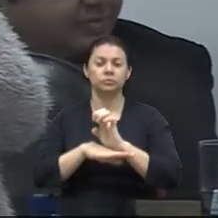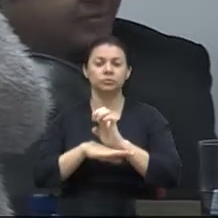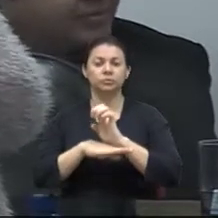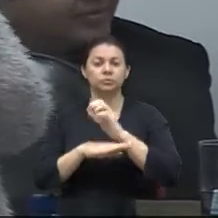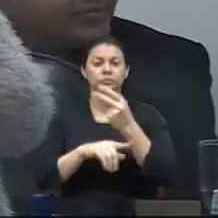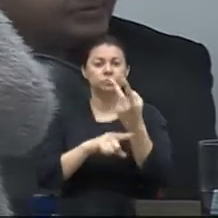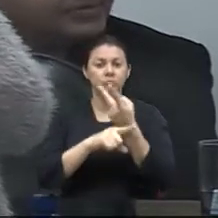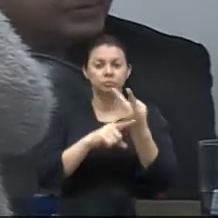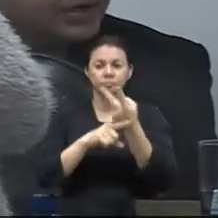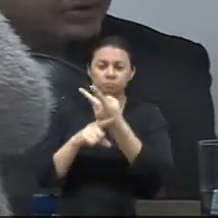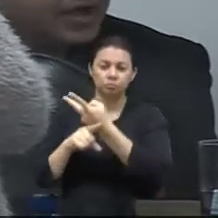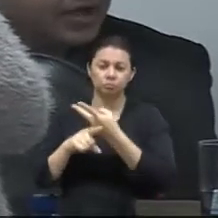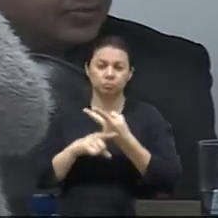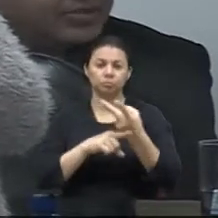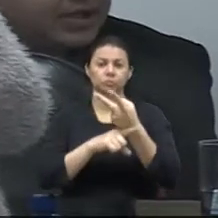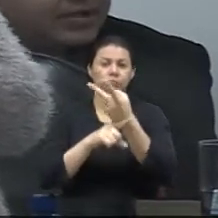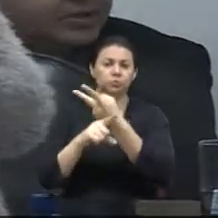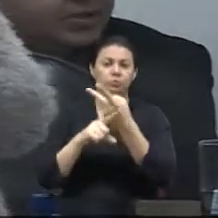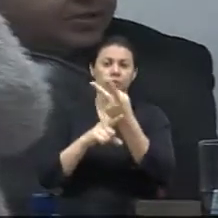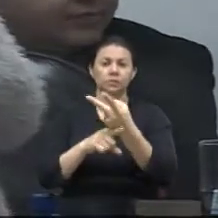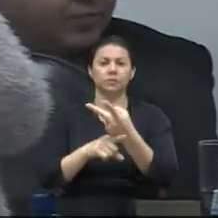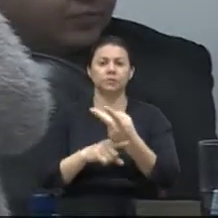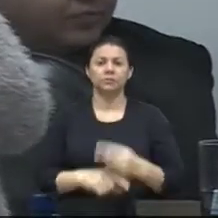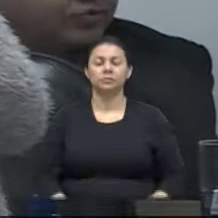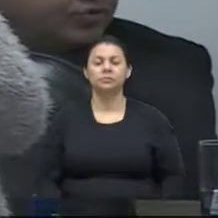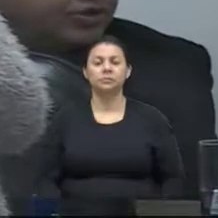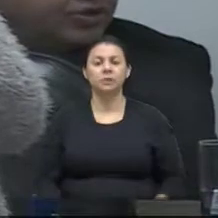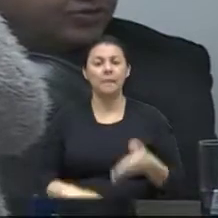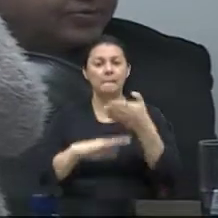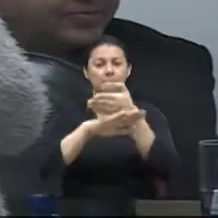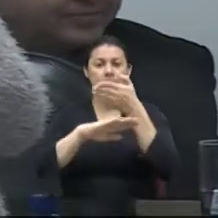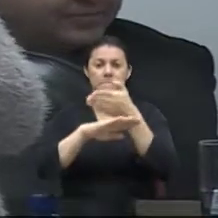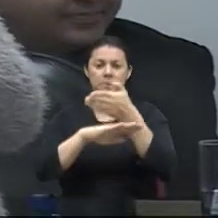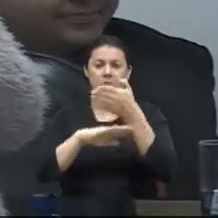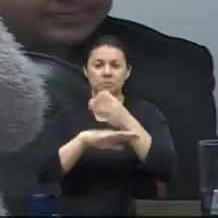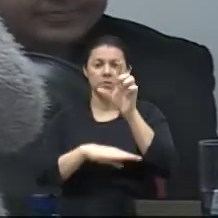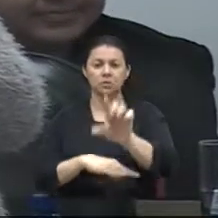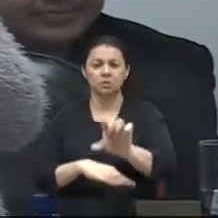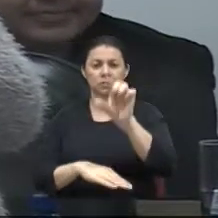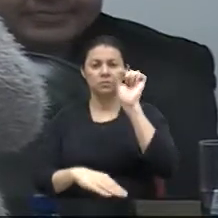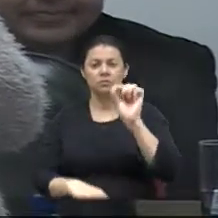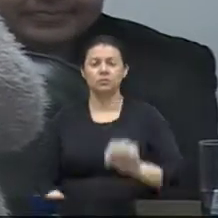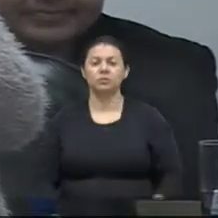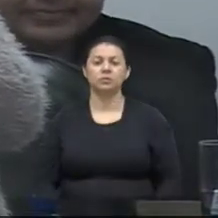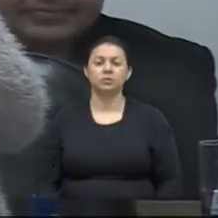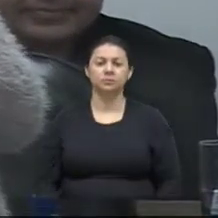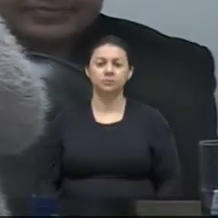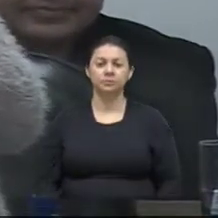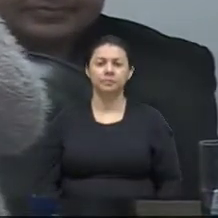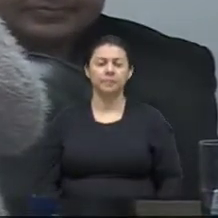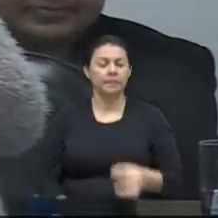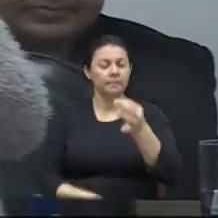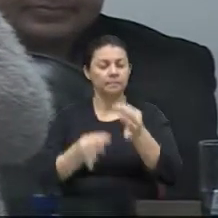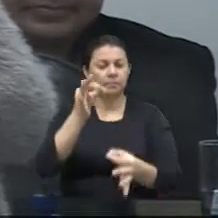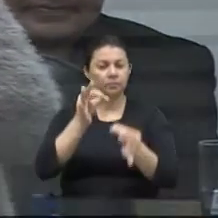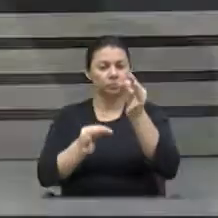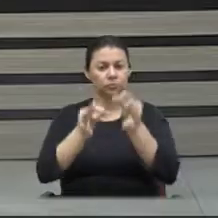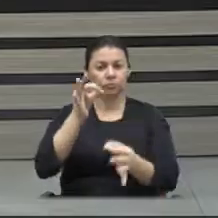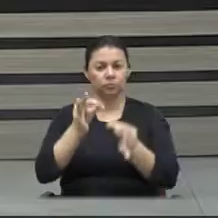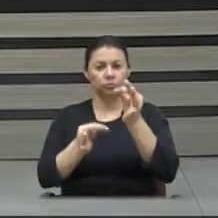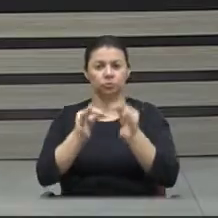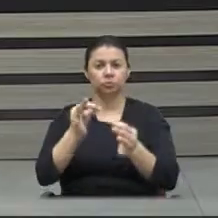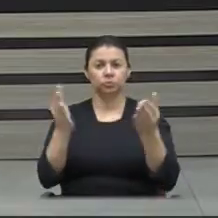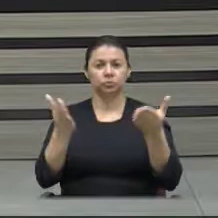seleção dentro da casa e assim ocupar seus espaços mas acredito que com mais justiça muito obrigada